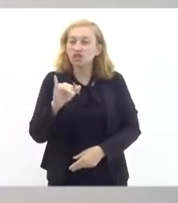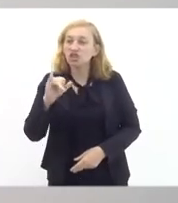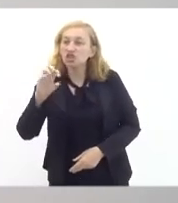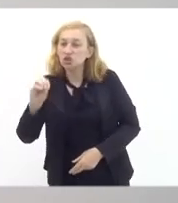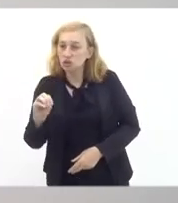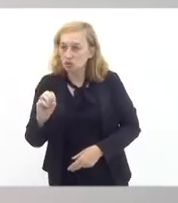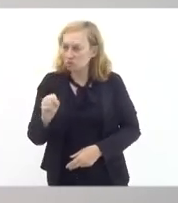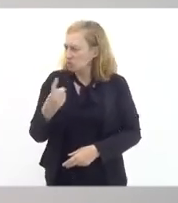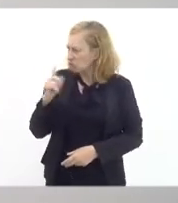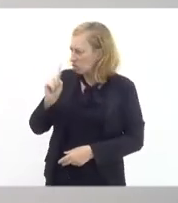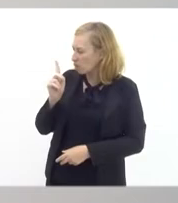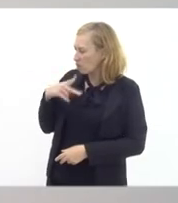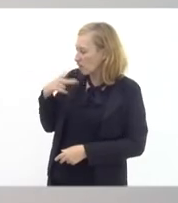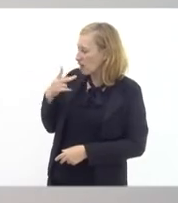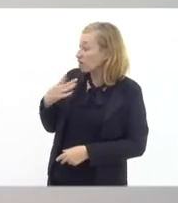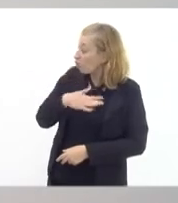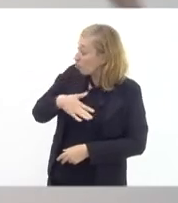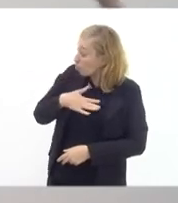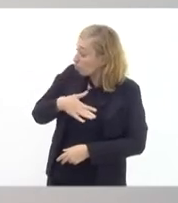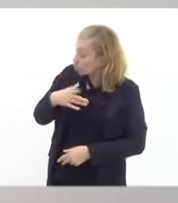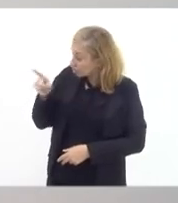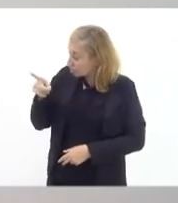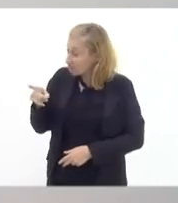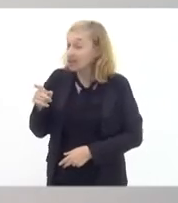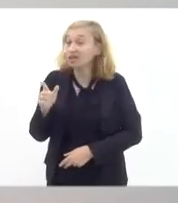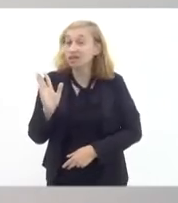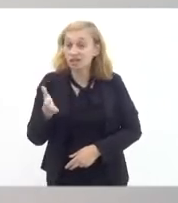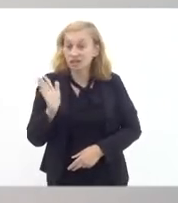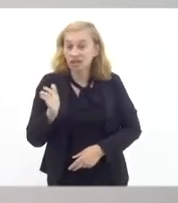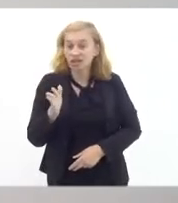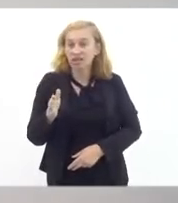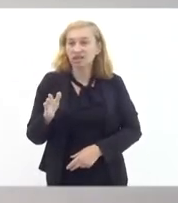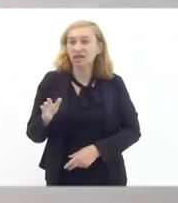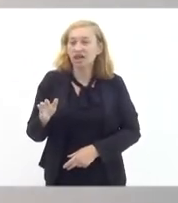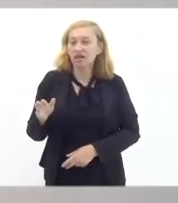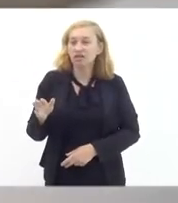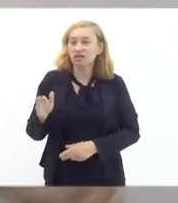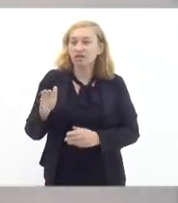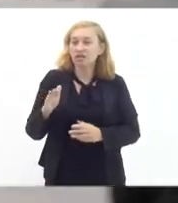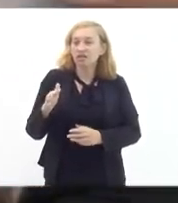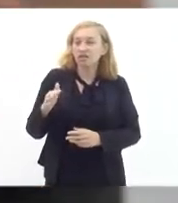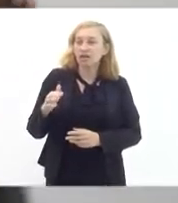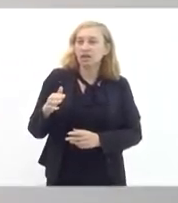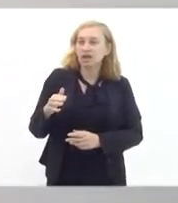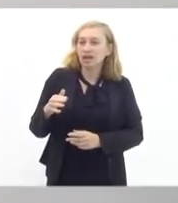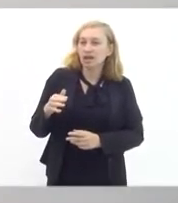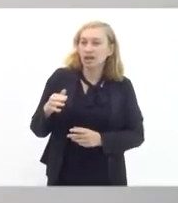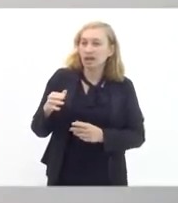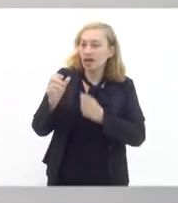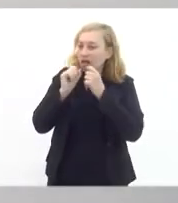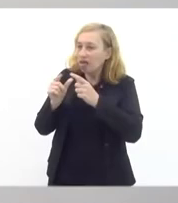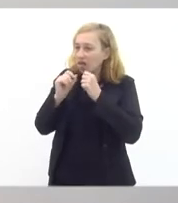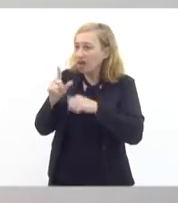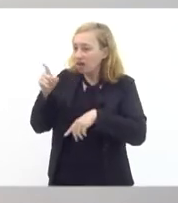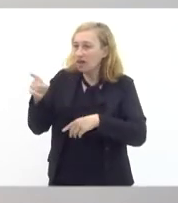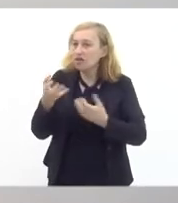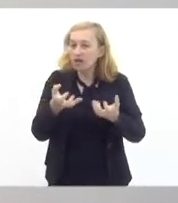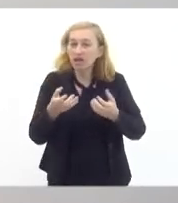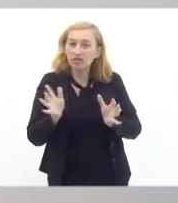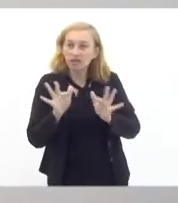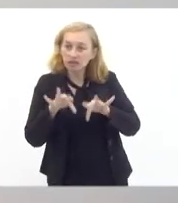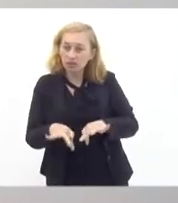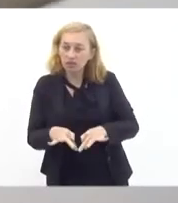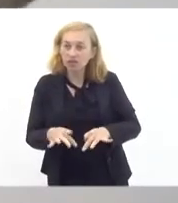o Vinícius, eu nem vou falar dele, que eu gosto tanto dele, e já tentaram puxar o tapete dele tantas vezes, que, porra, eu quero que o Vinícius fique até o final.